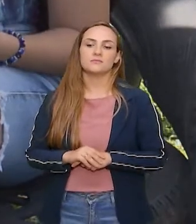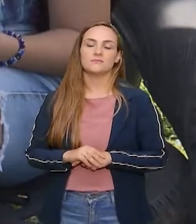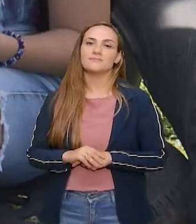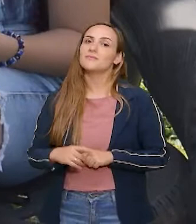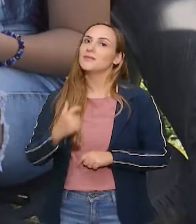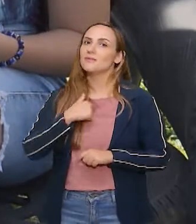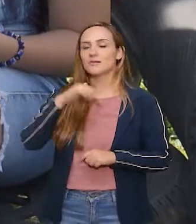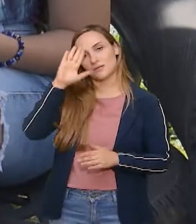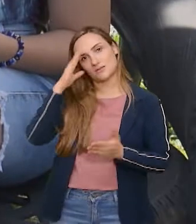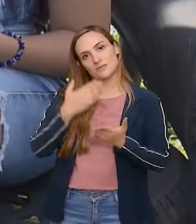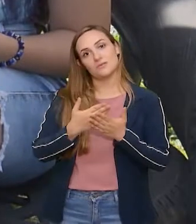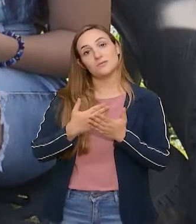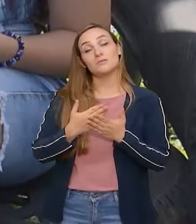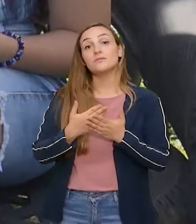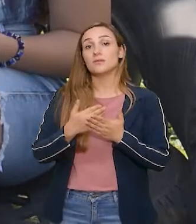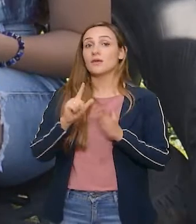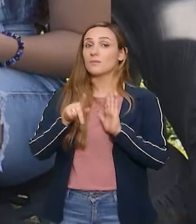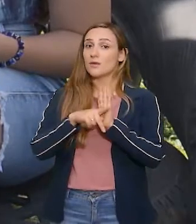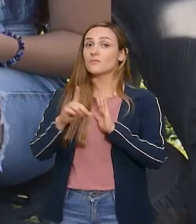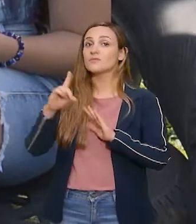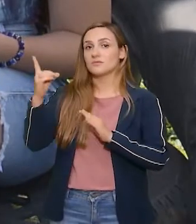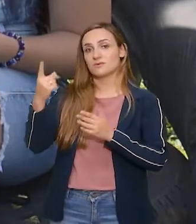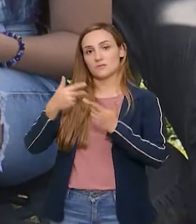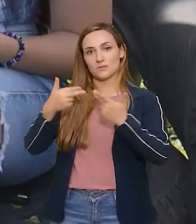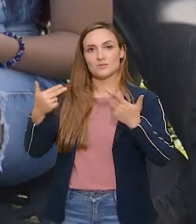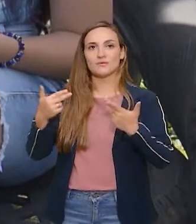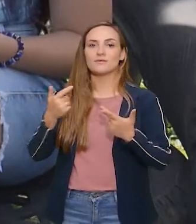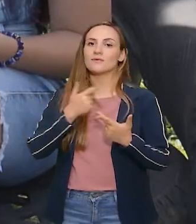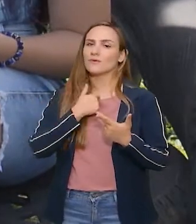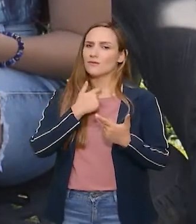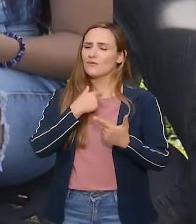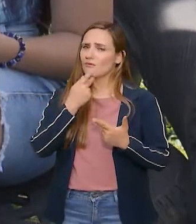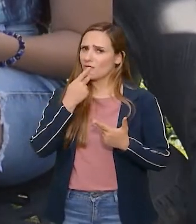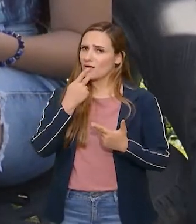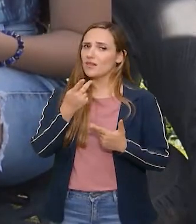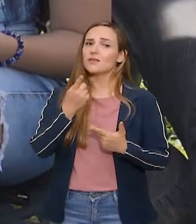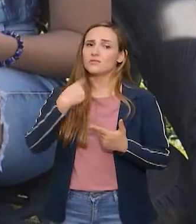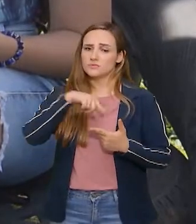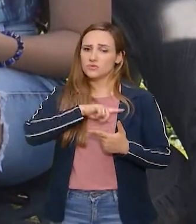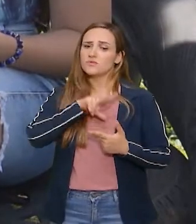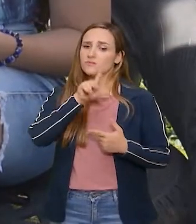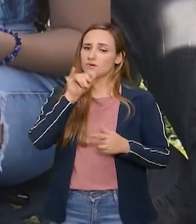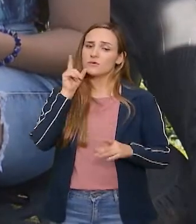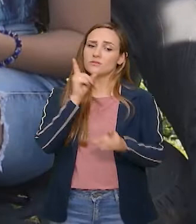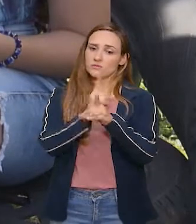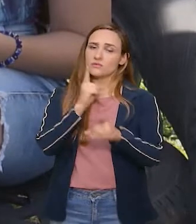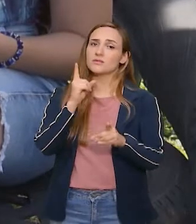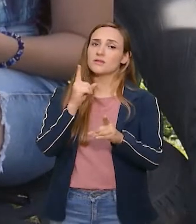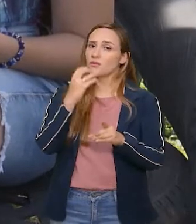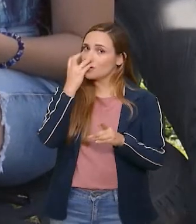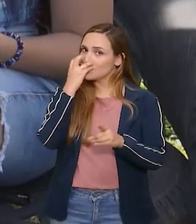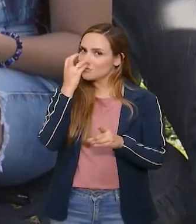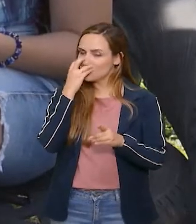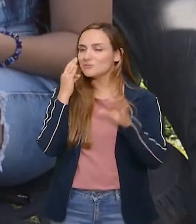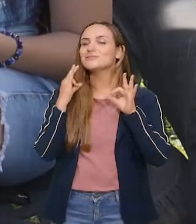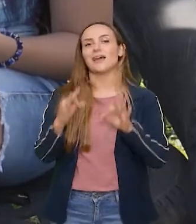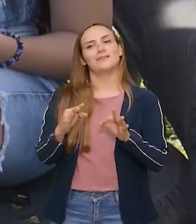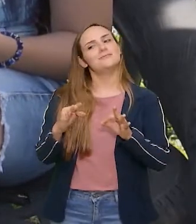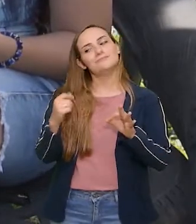essas coisas. E eu falei para minha mãe que a gente encontraria o cachorro certo. E ele